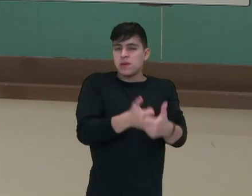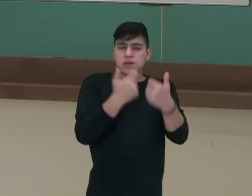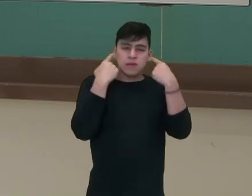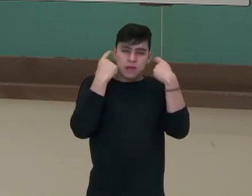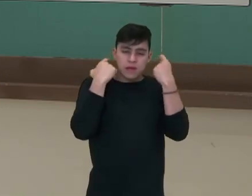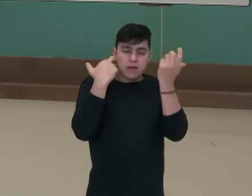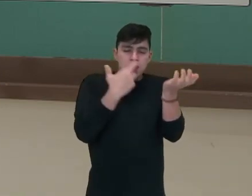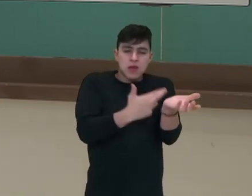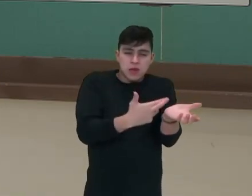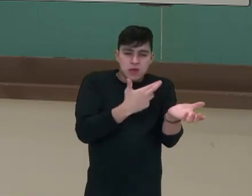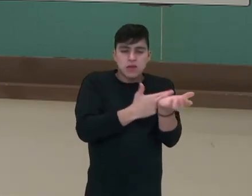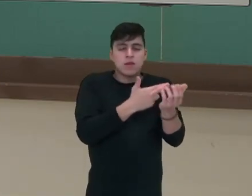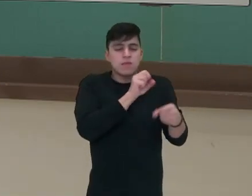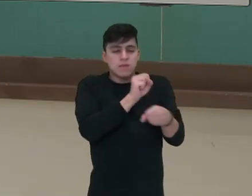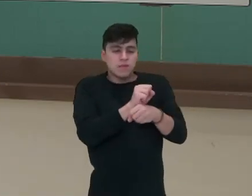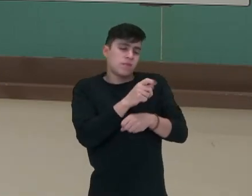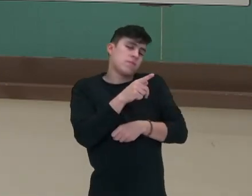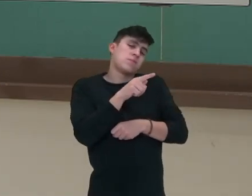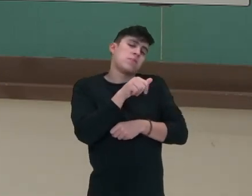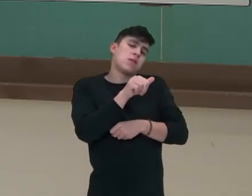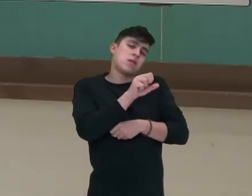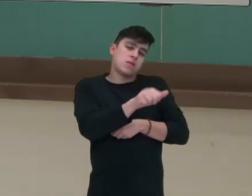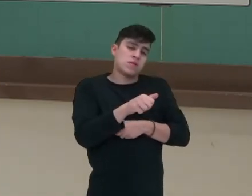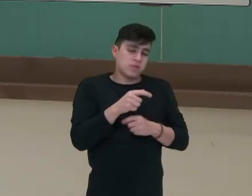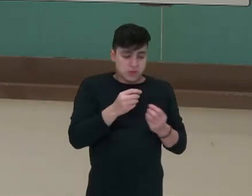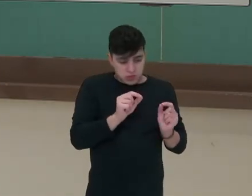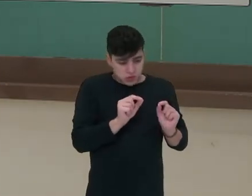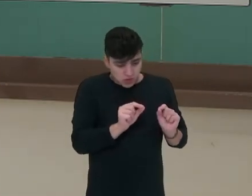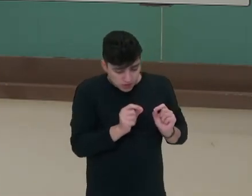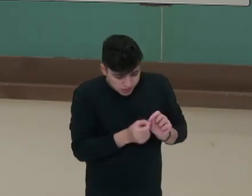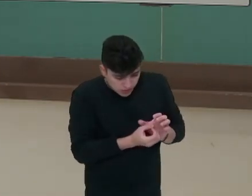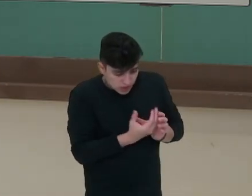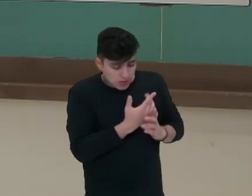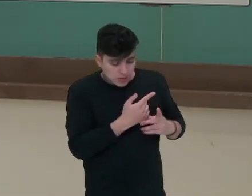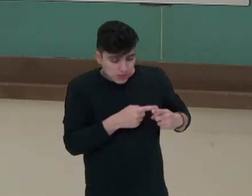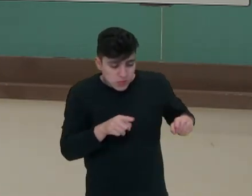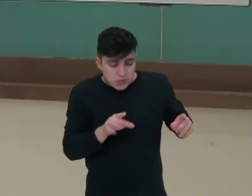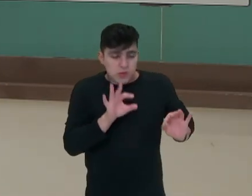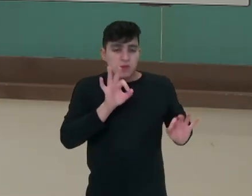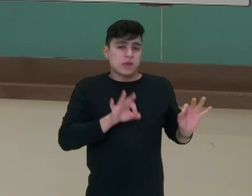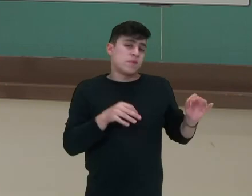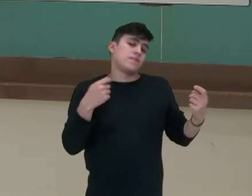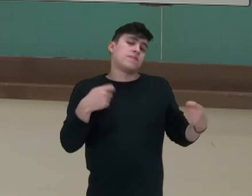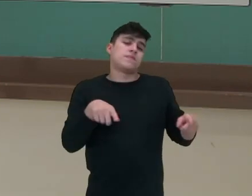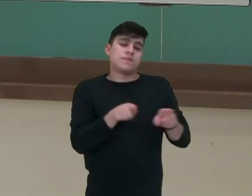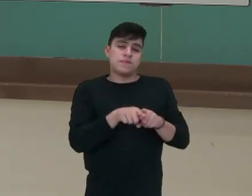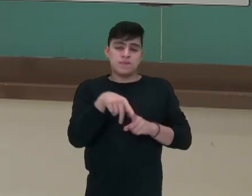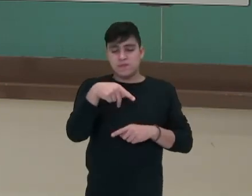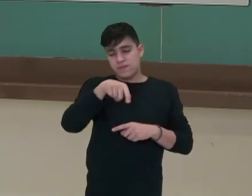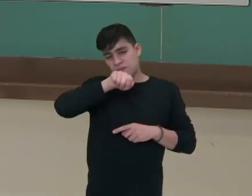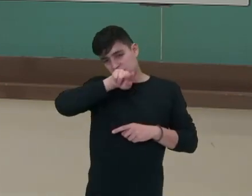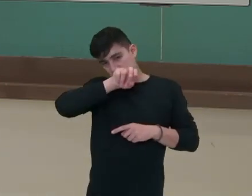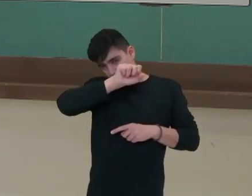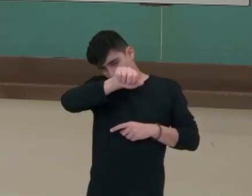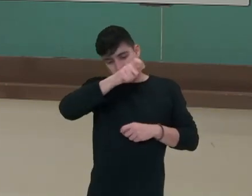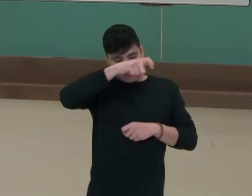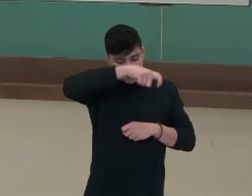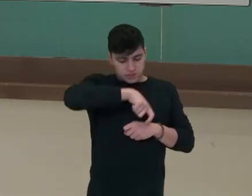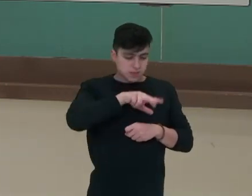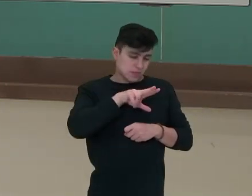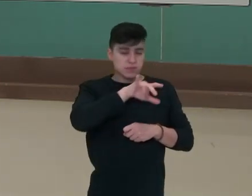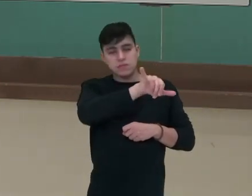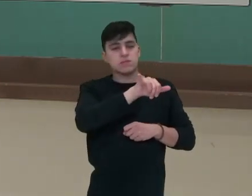quê? A pausa para a música. Porque para se fazer música, para ter organização, tem que também ter a pausa, né? Esse momento que vai